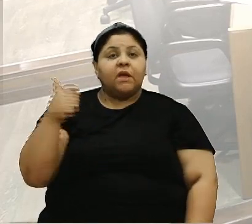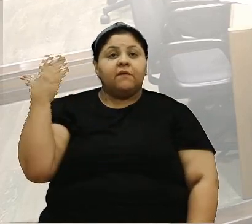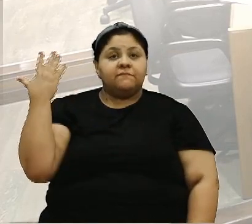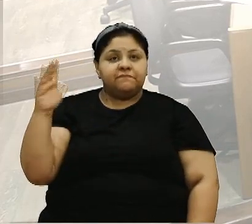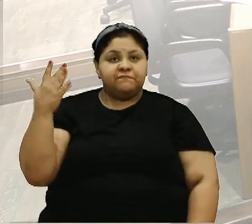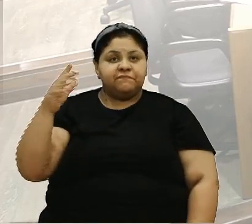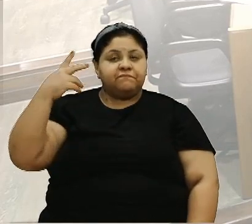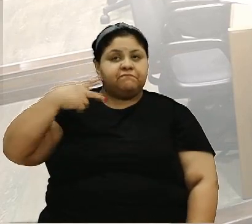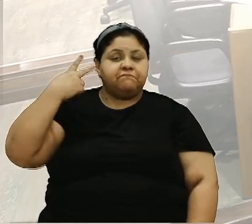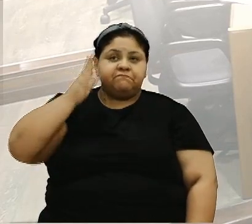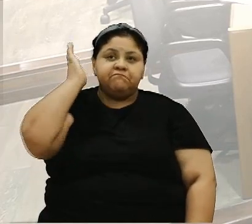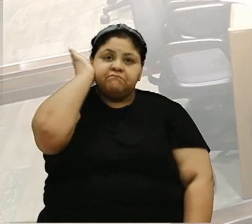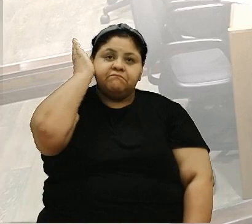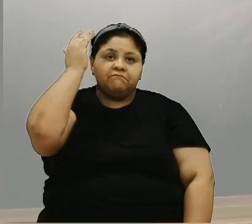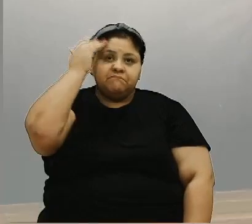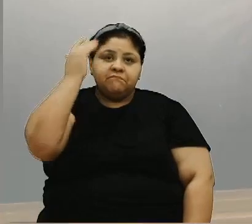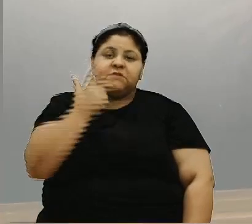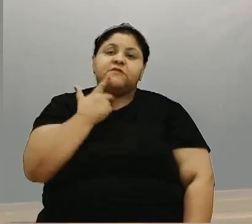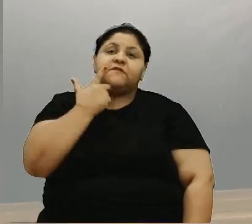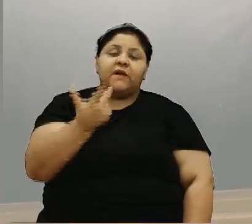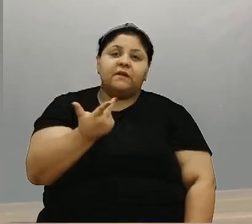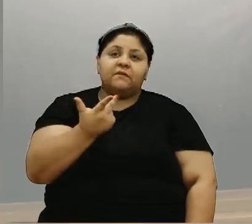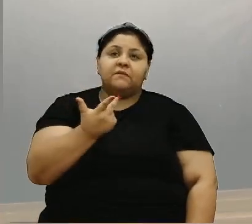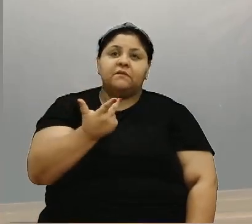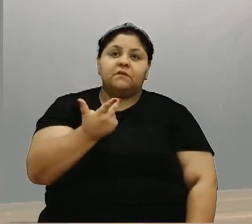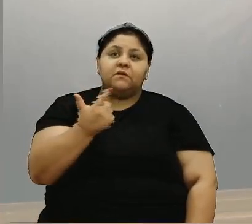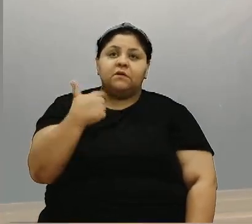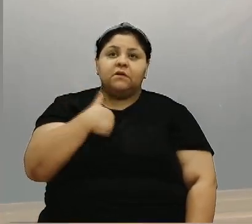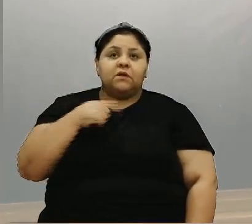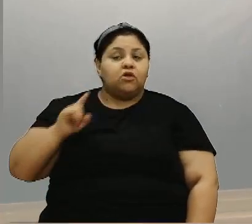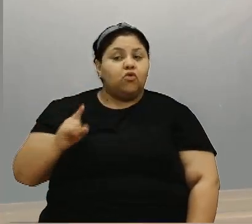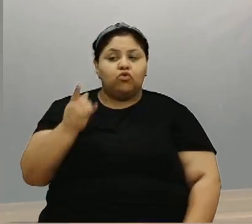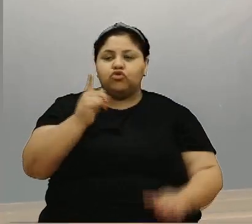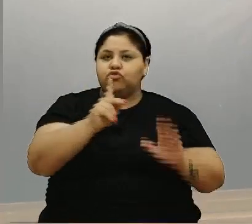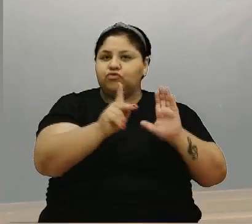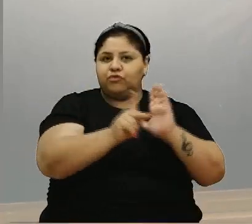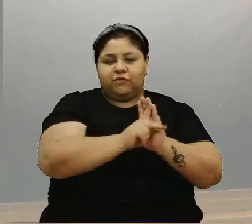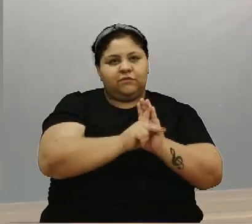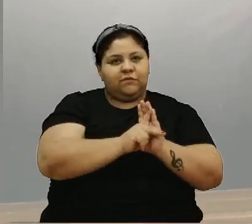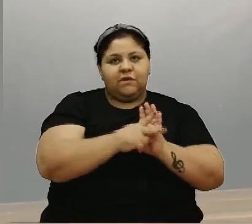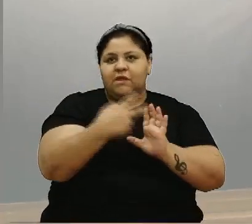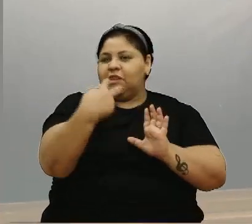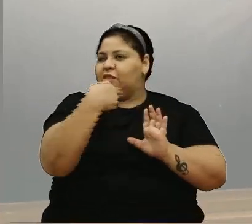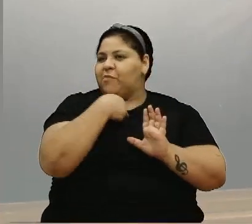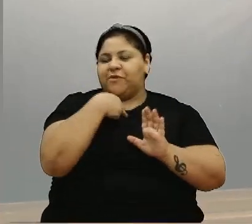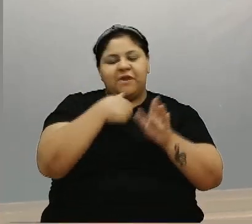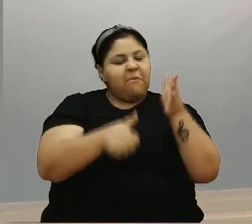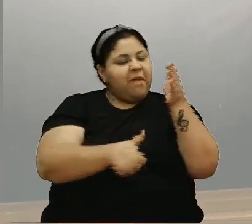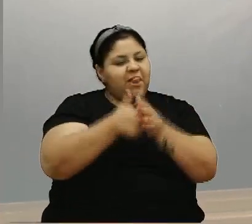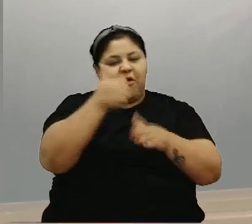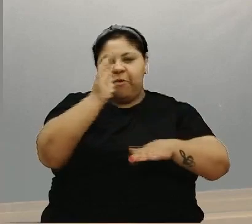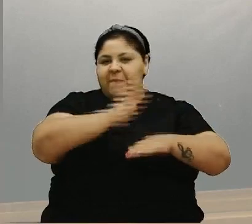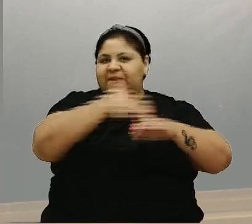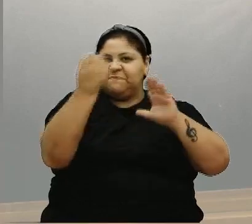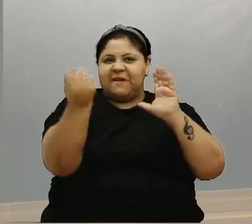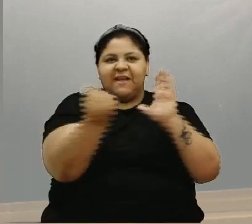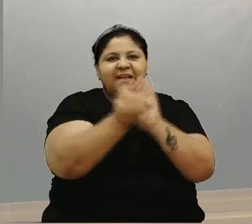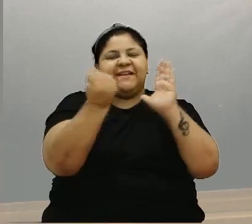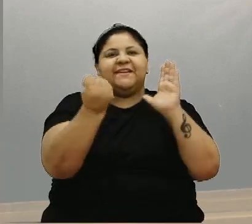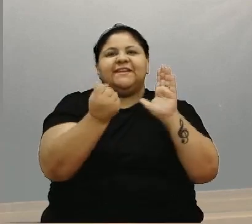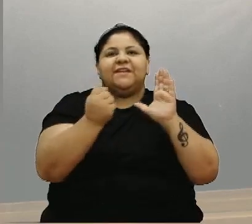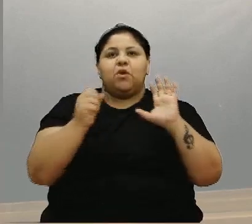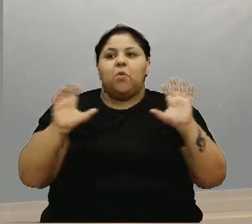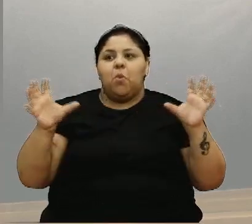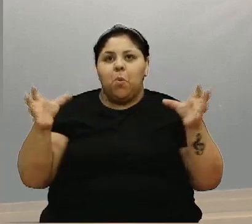parabenizar o vereador Felipe e dizer que, se for o último projeto, não poderia ser mais simbólico, né? Acho que juntou